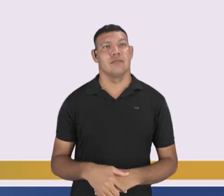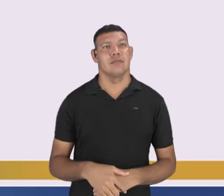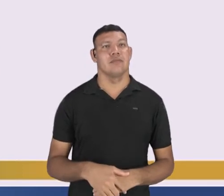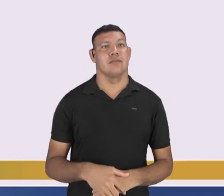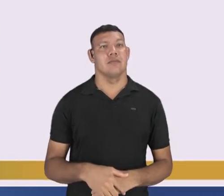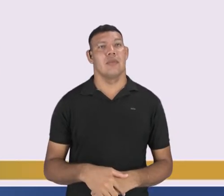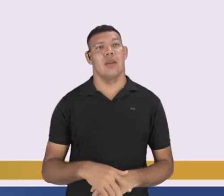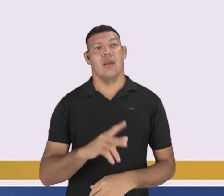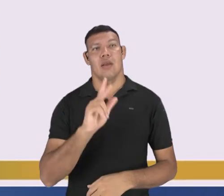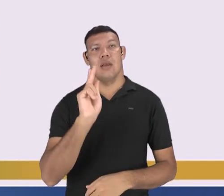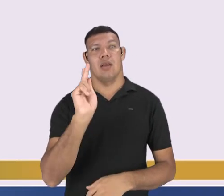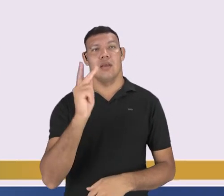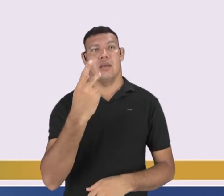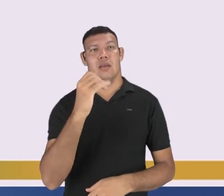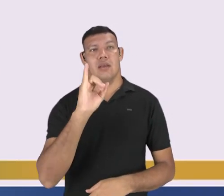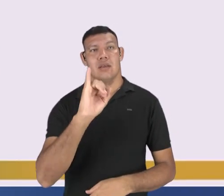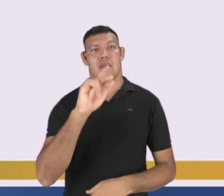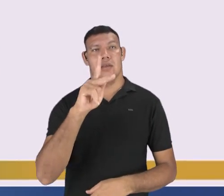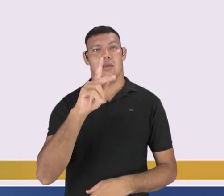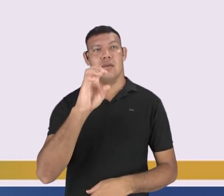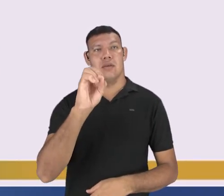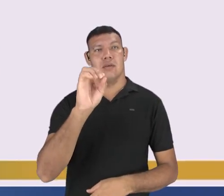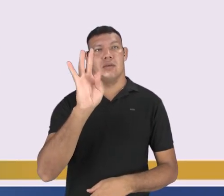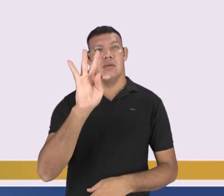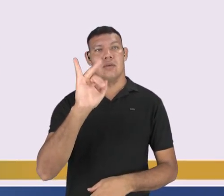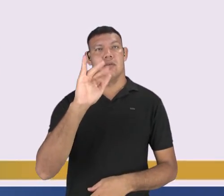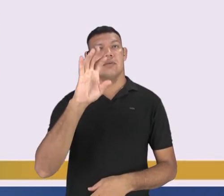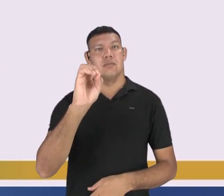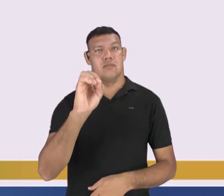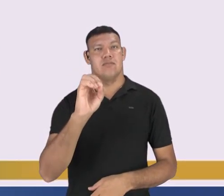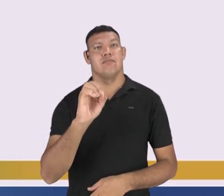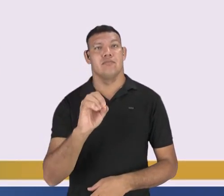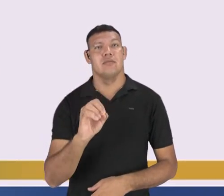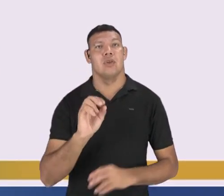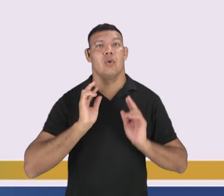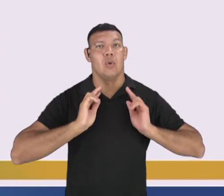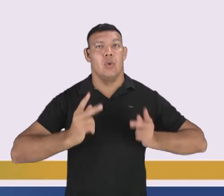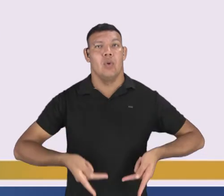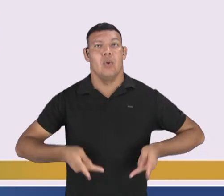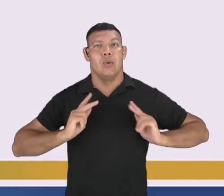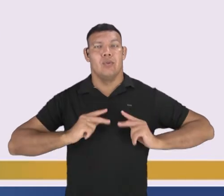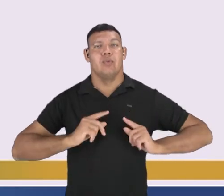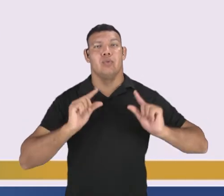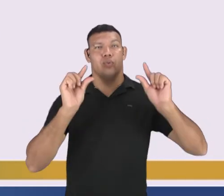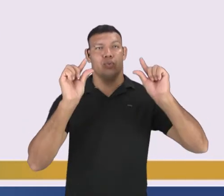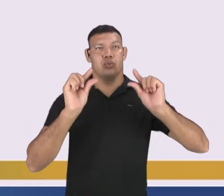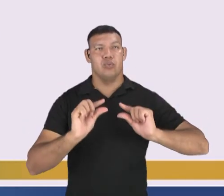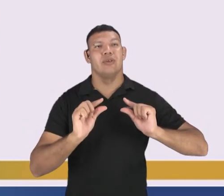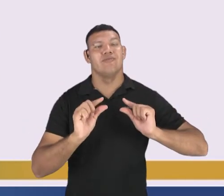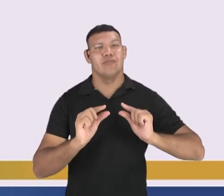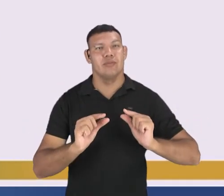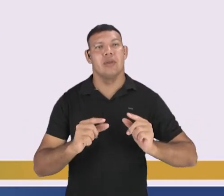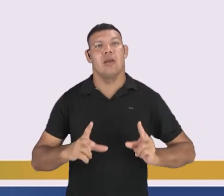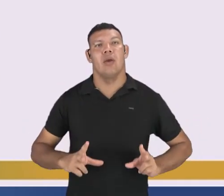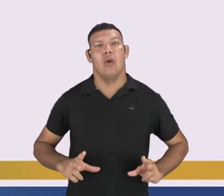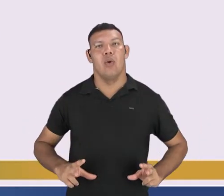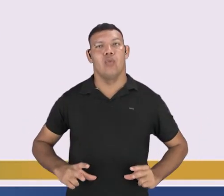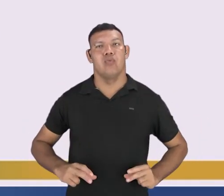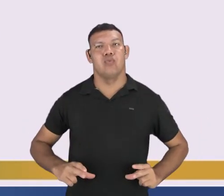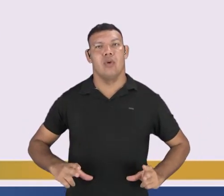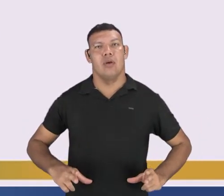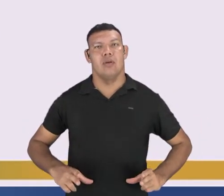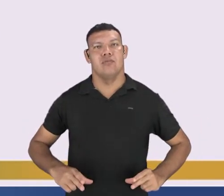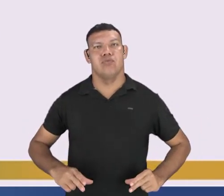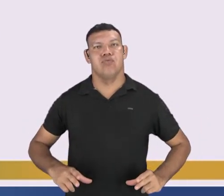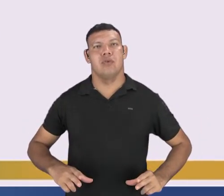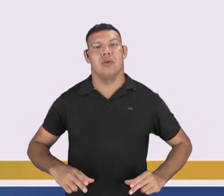trabalha menos, ele produz menos tiroxina. Assim, o metabolismo se torna mais lento, algumas regiões do corpo